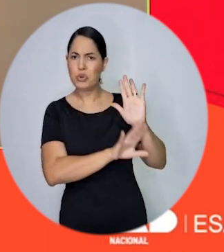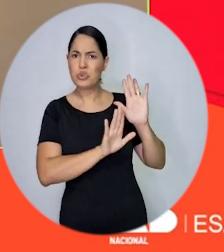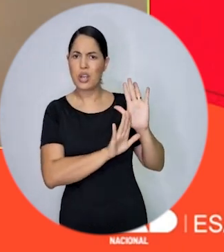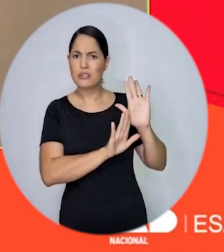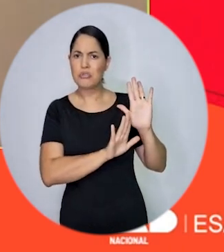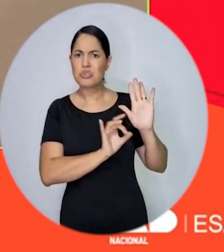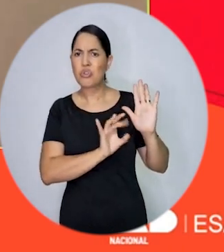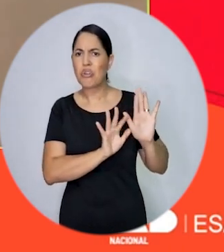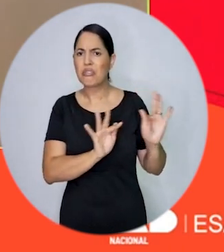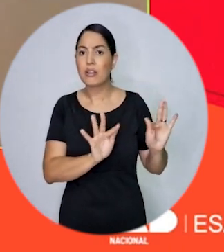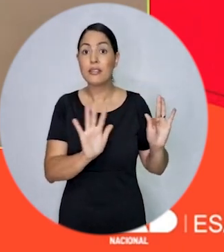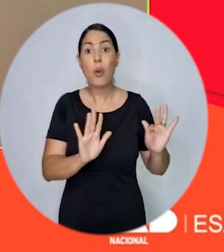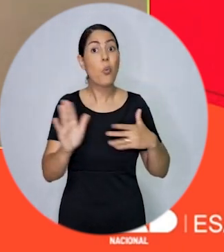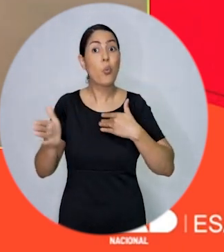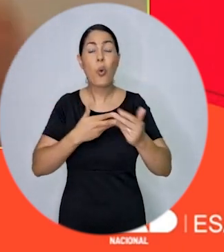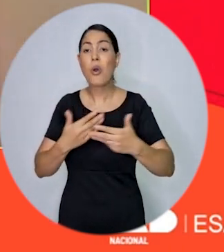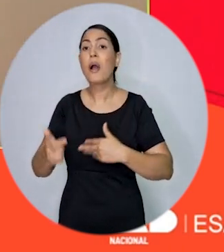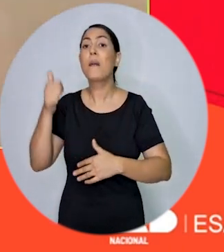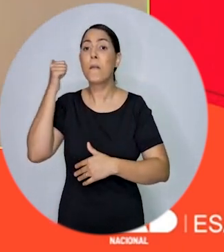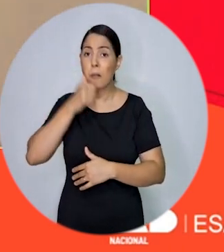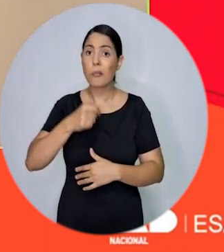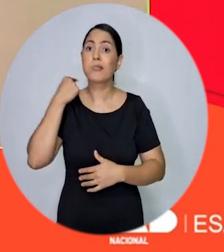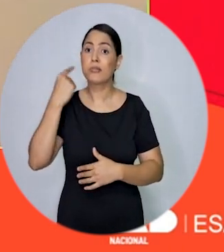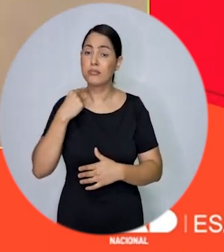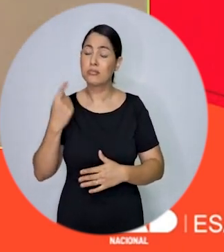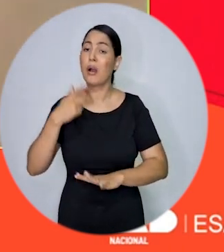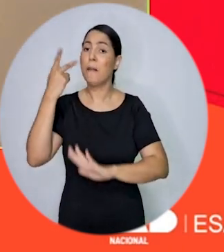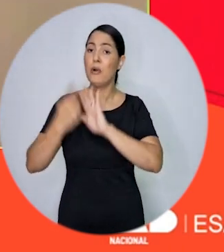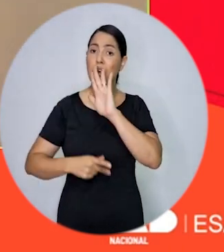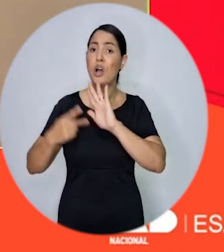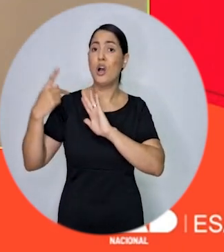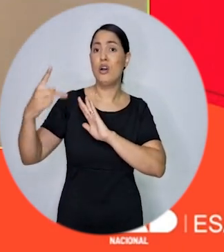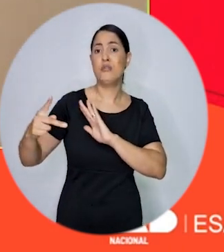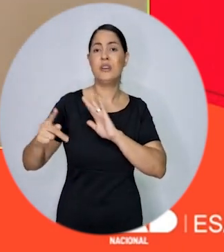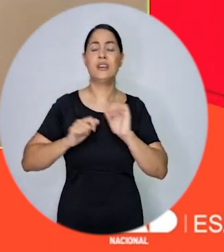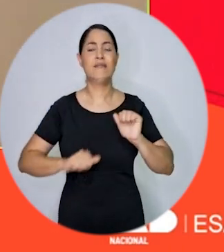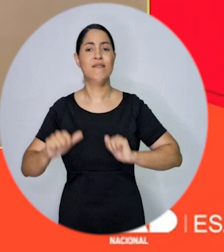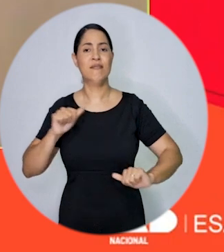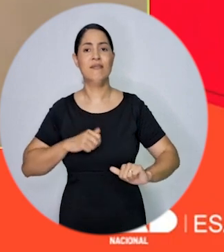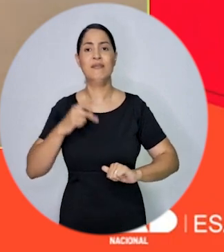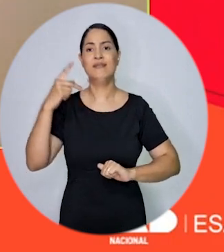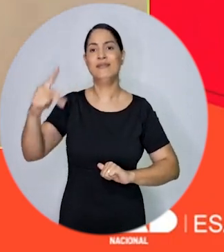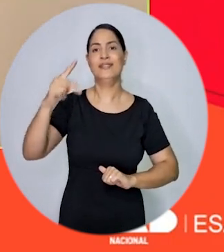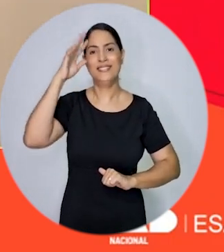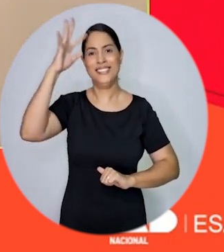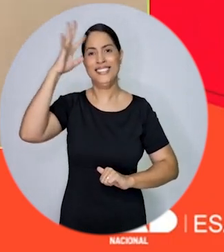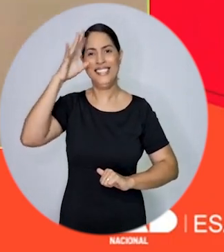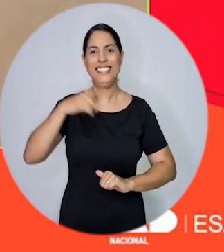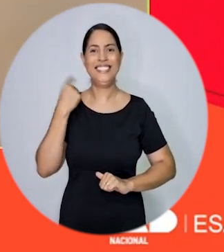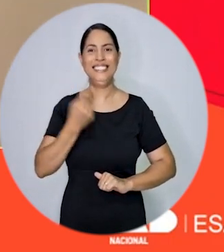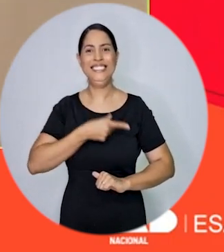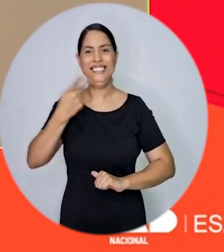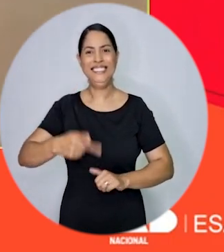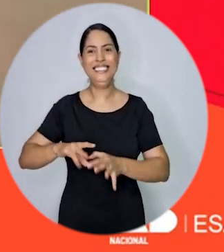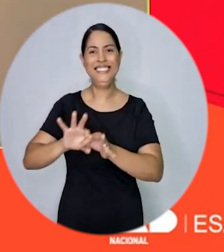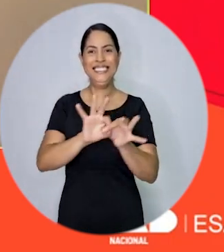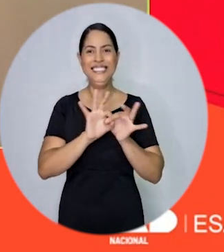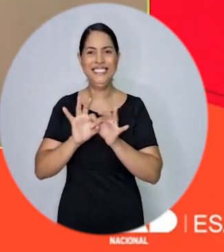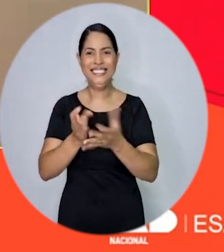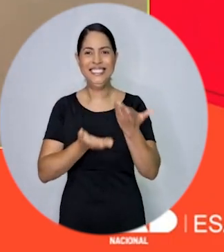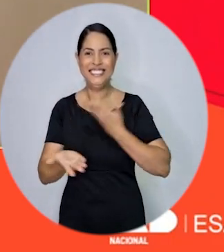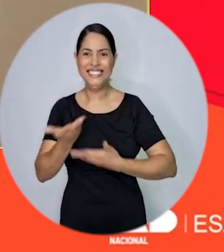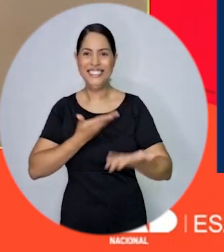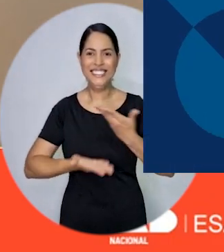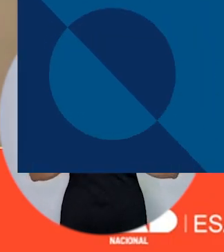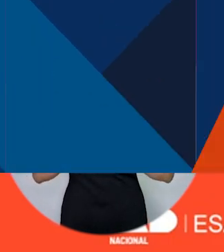que vai servir para toda e qualquer mulher, para se adequar à sua rotina, aos seus anseios e ao cumprimento dos seus sonhos, porque nós estamos aqui